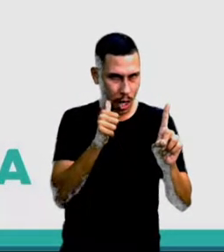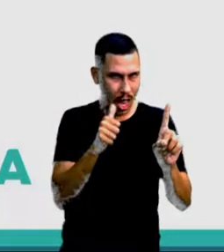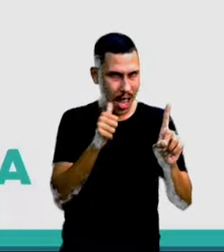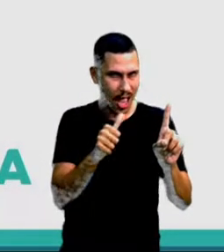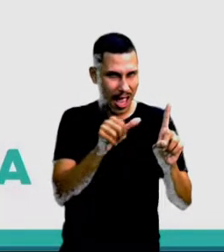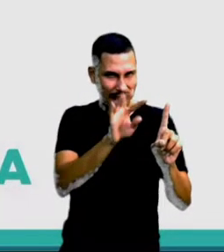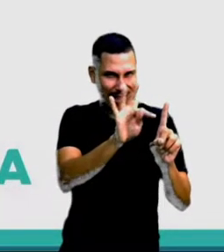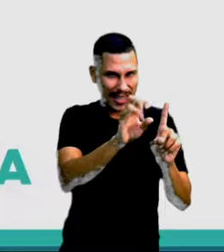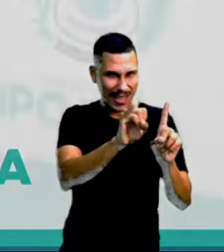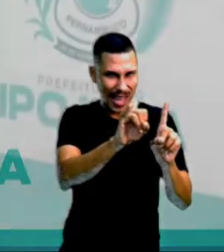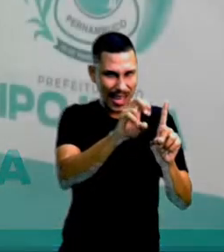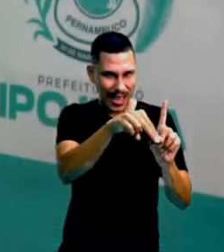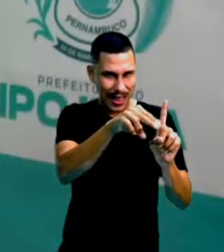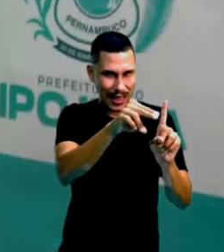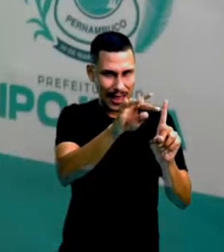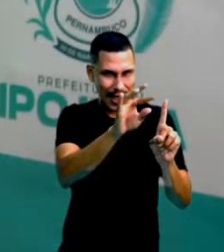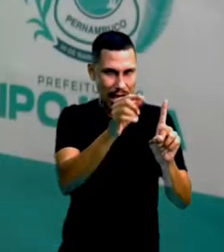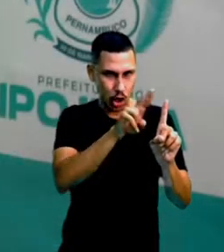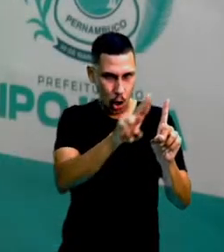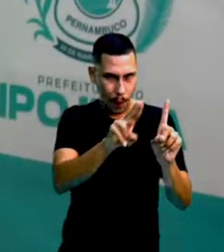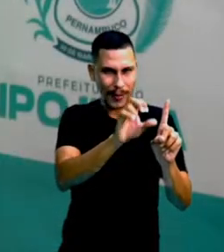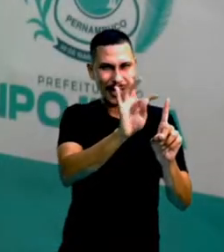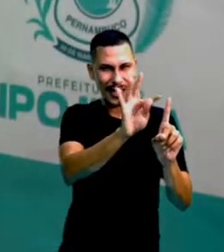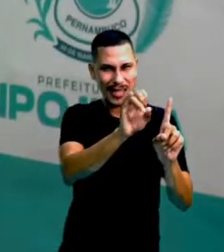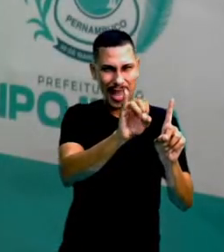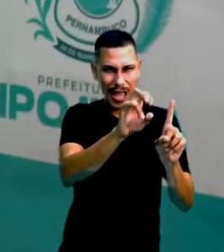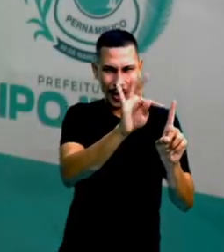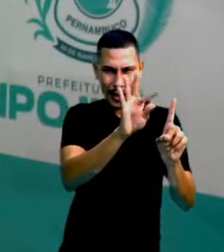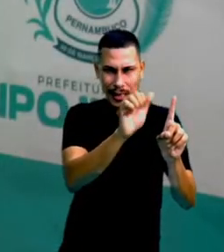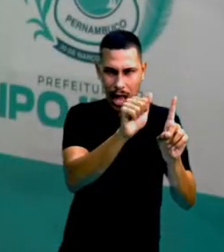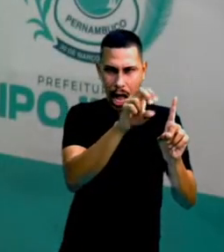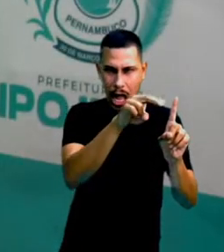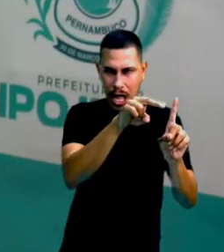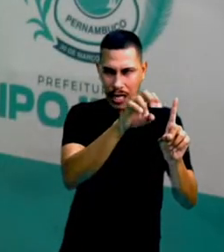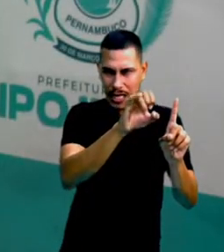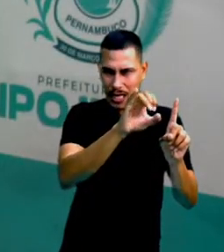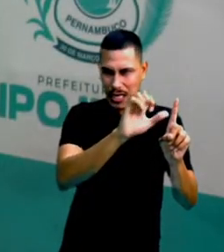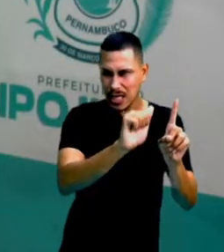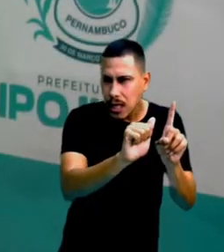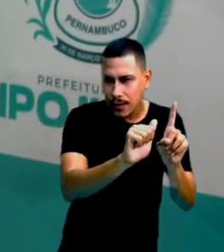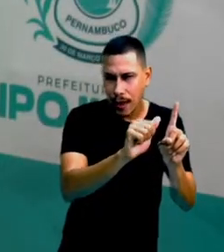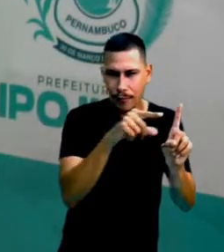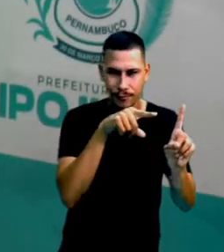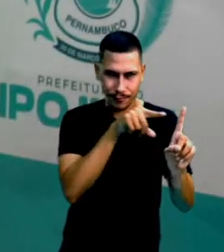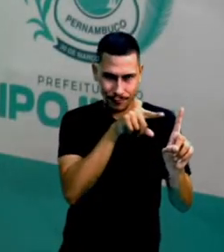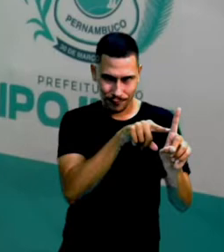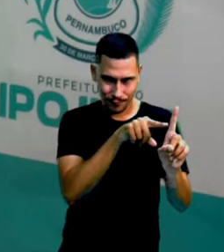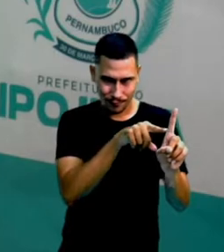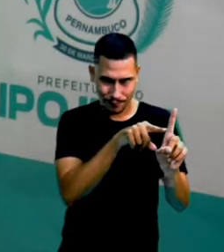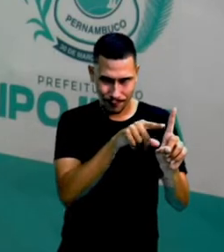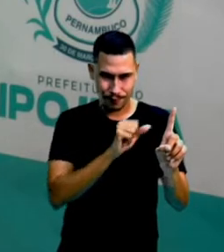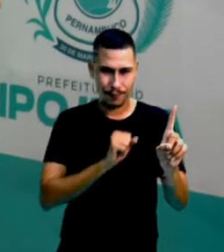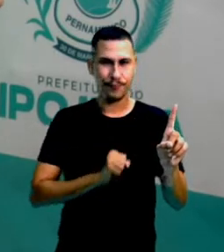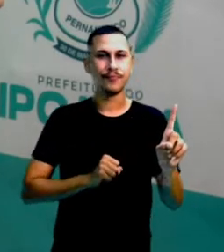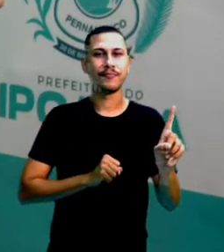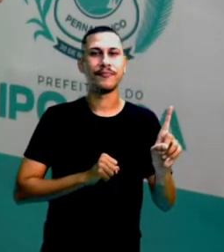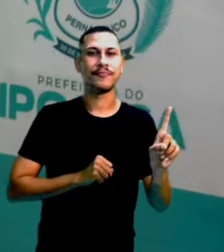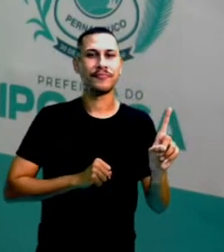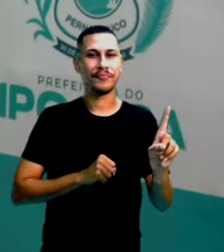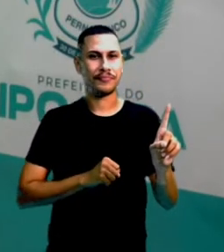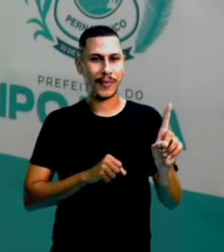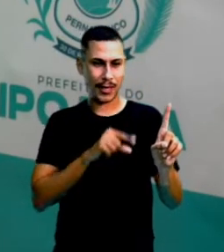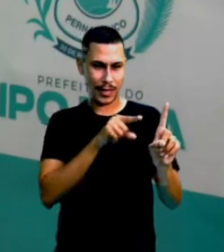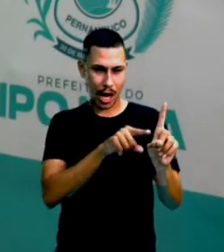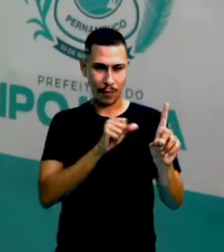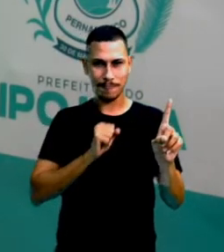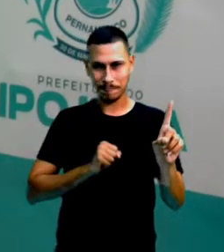titania é inseguro gigantesca instantânea é o feminino de titãs